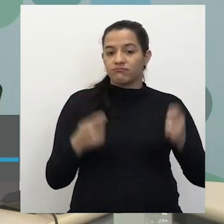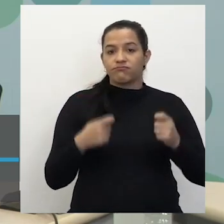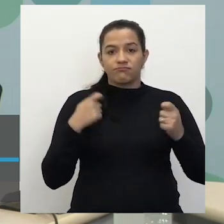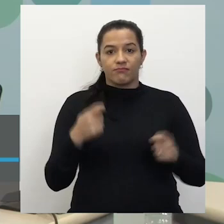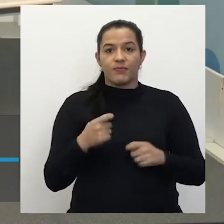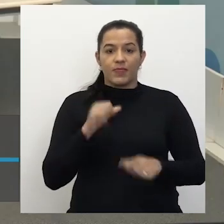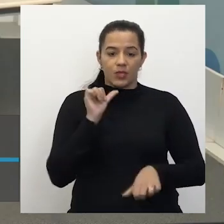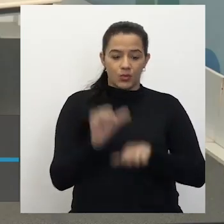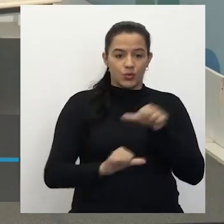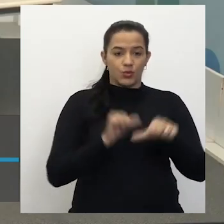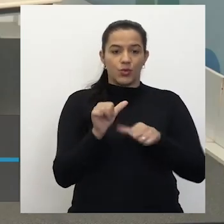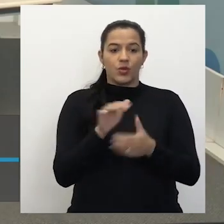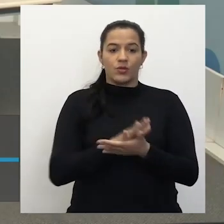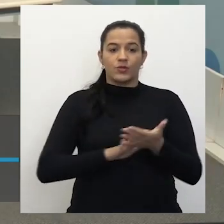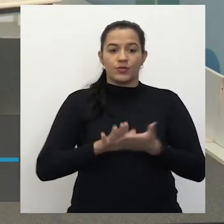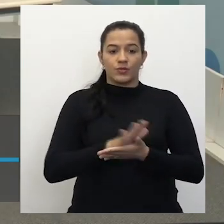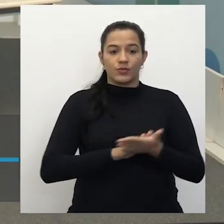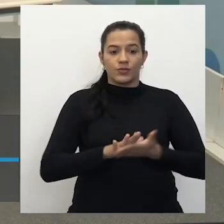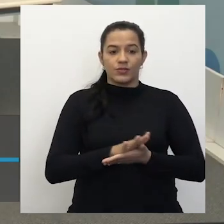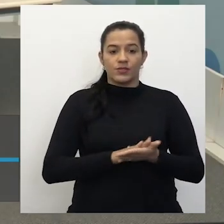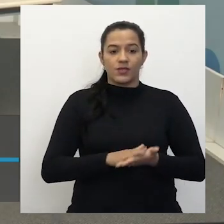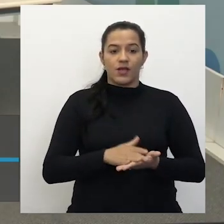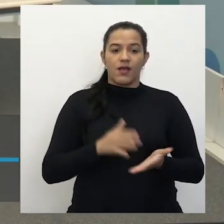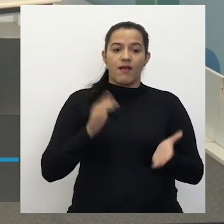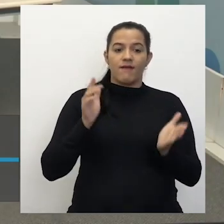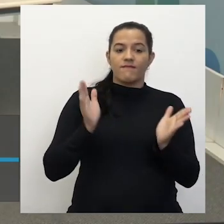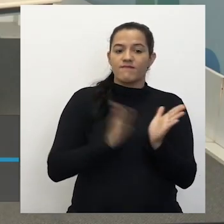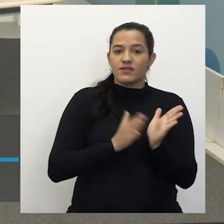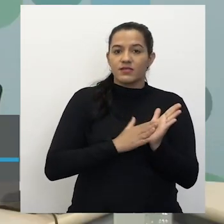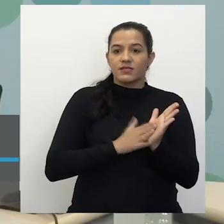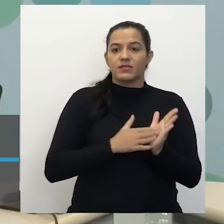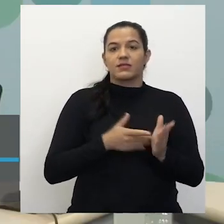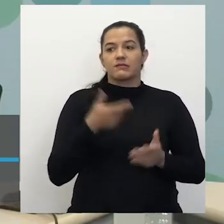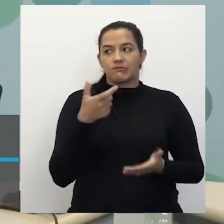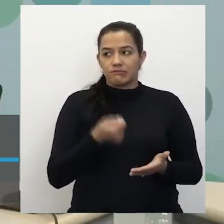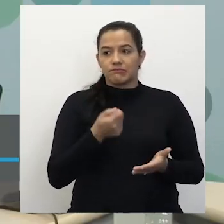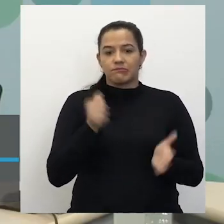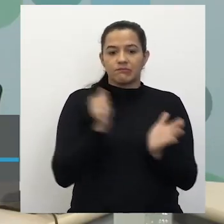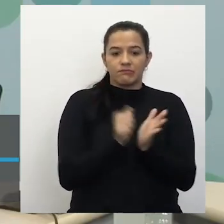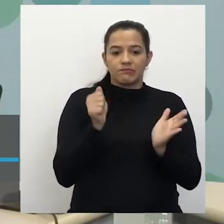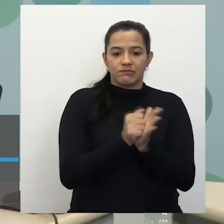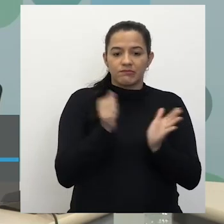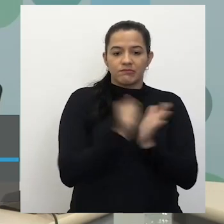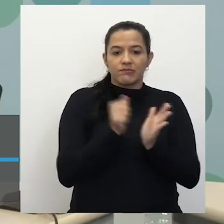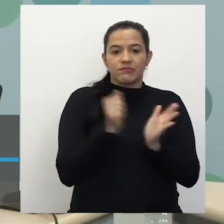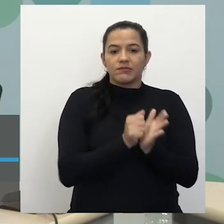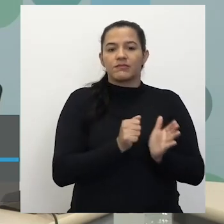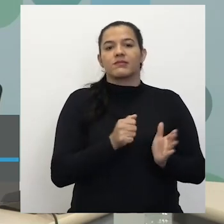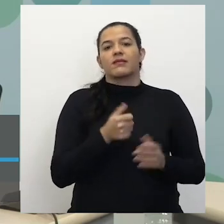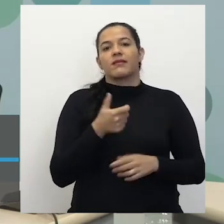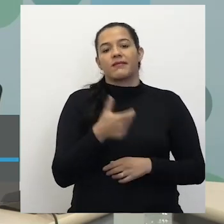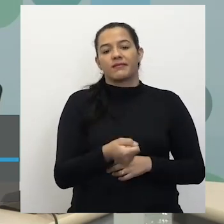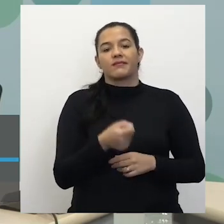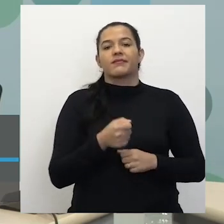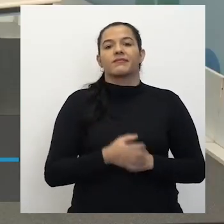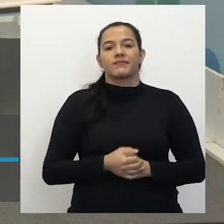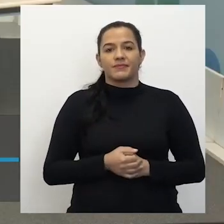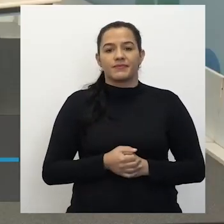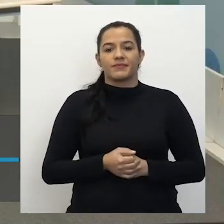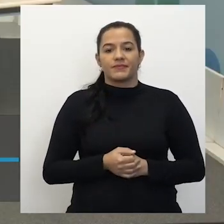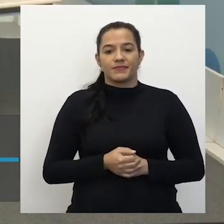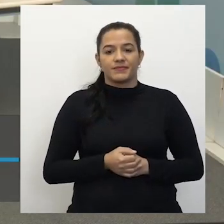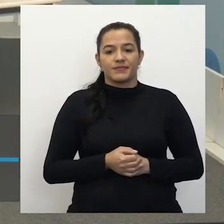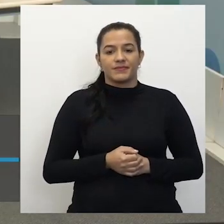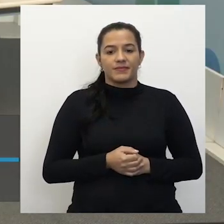trocam as pilhas. Isso. E aí E eles ficam toda batendo. hora, né? Sabe quando você não troca a pilha, que você fica batendo para funcionar? Nossa, que excelente